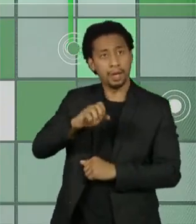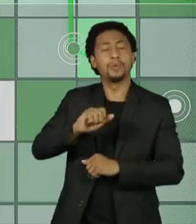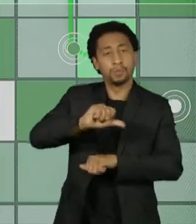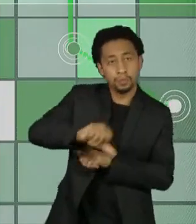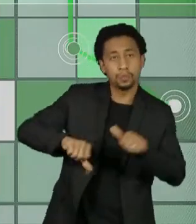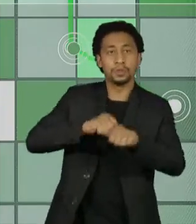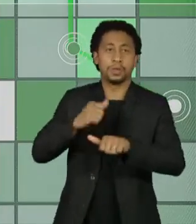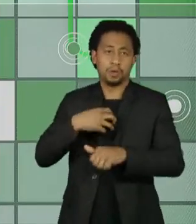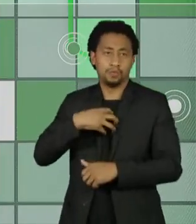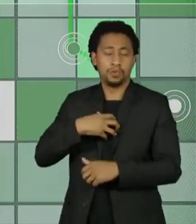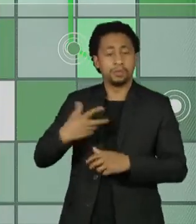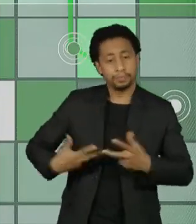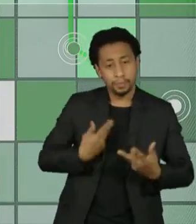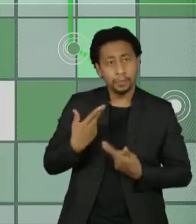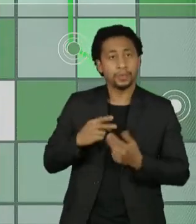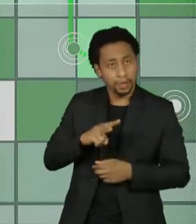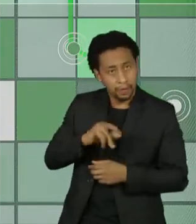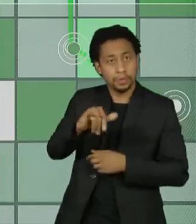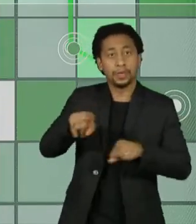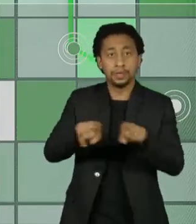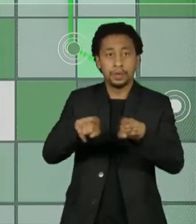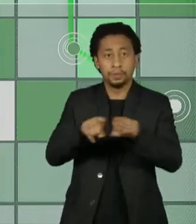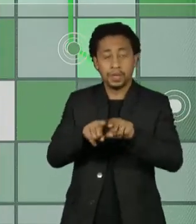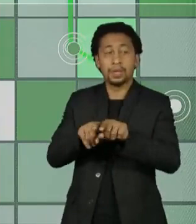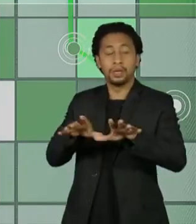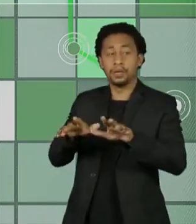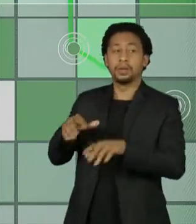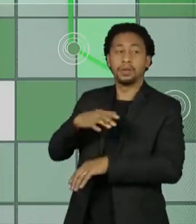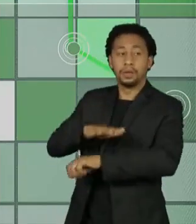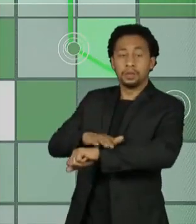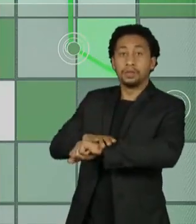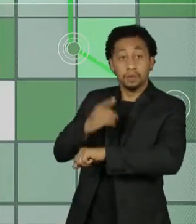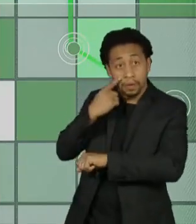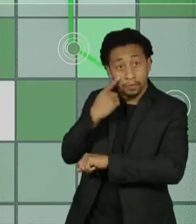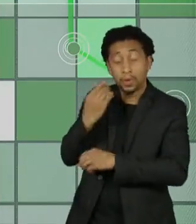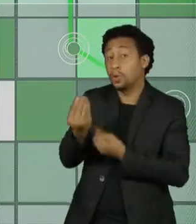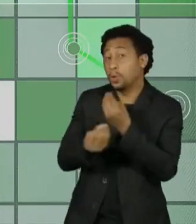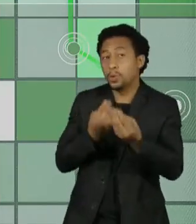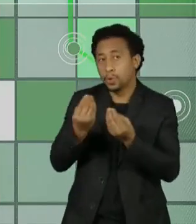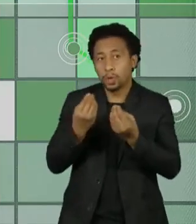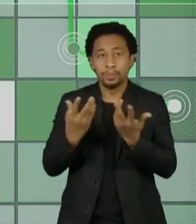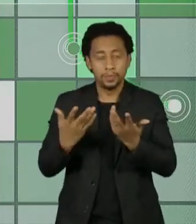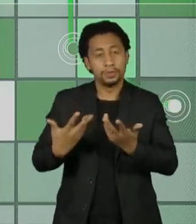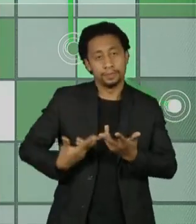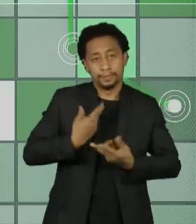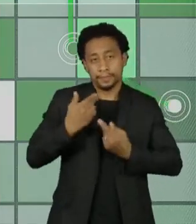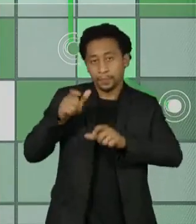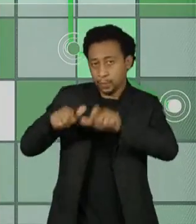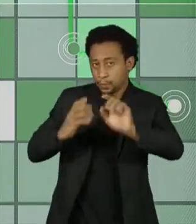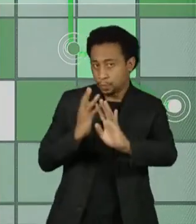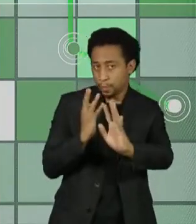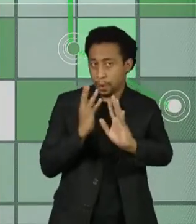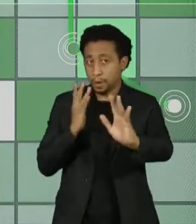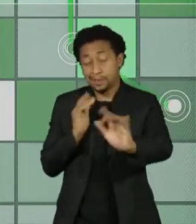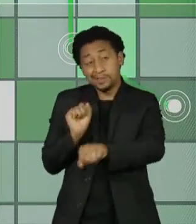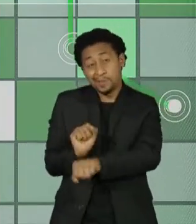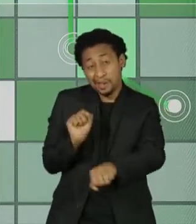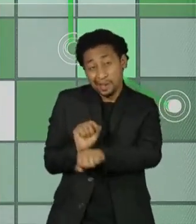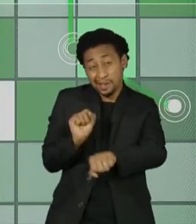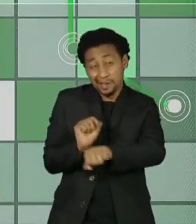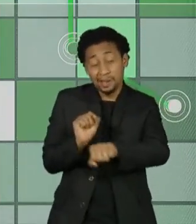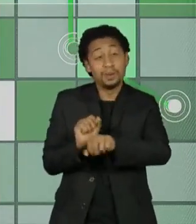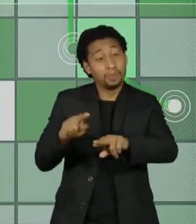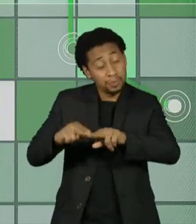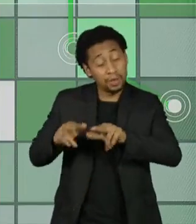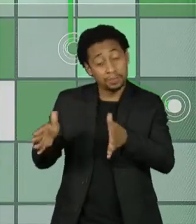fazendo AME oncológico. Quantas filas, quando eu assumi, nós tínhamos 540 mil pessoas esperando cirurgias eletivas por conta da pandemia, 2 anos